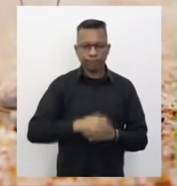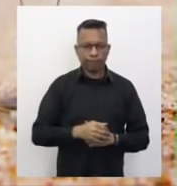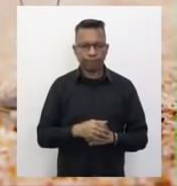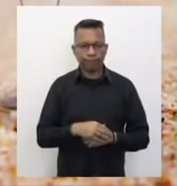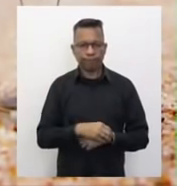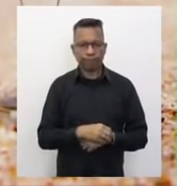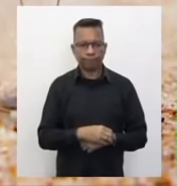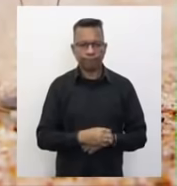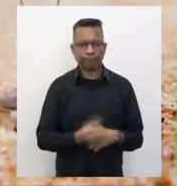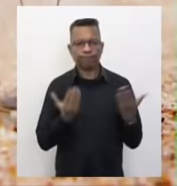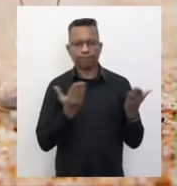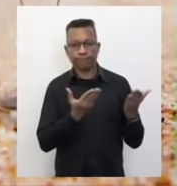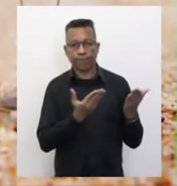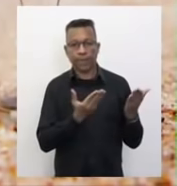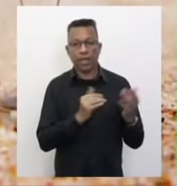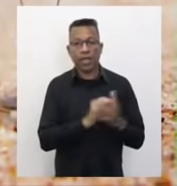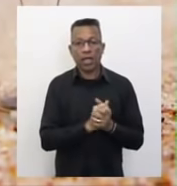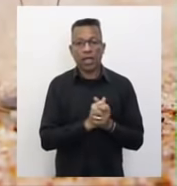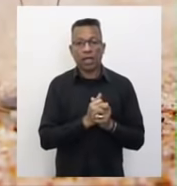Olha lá.